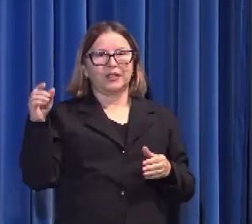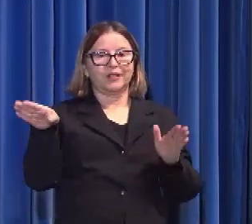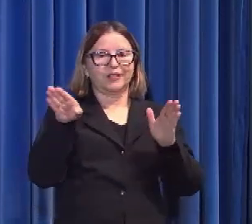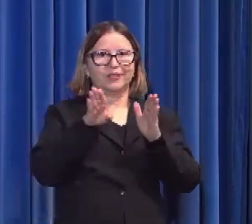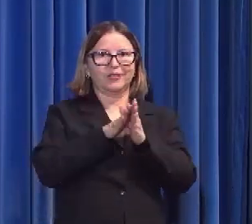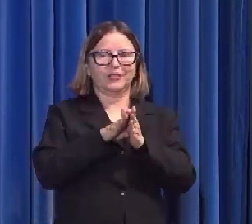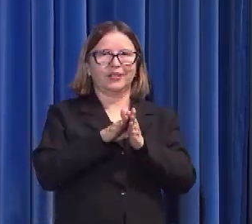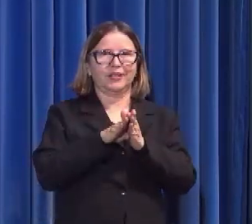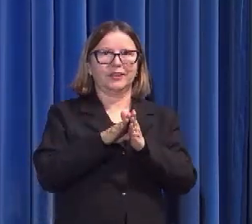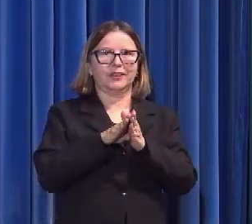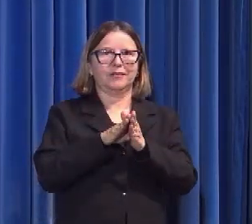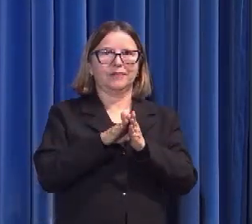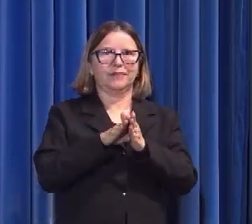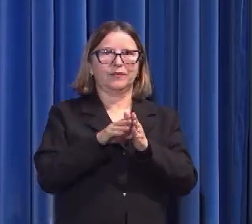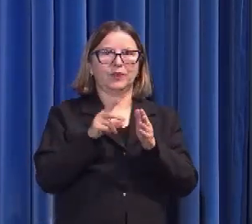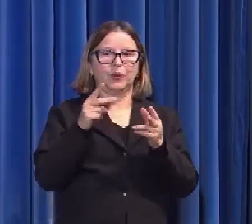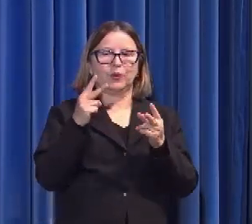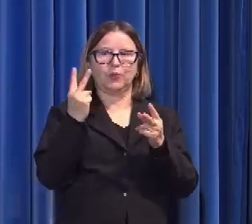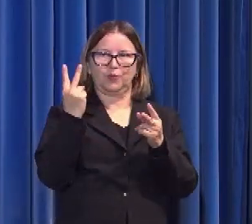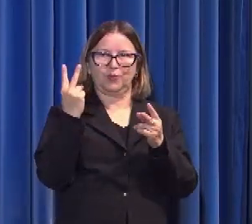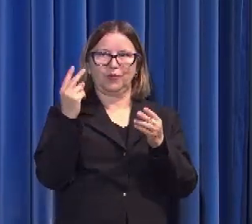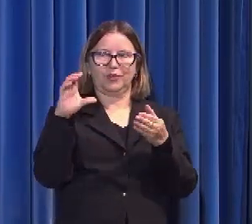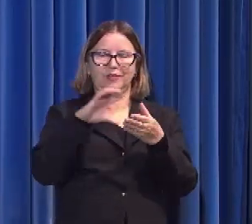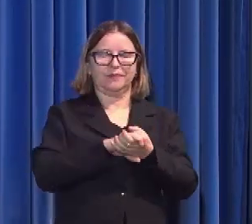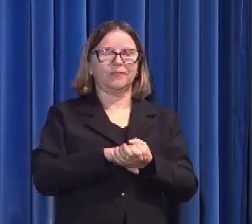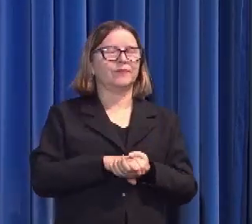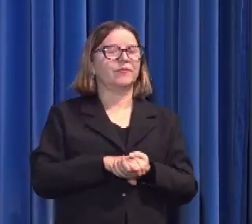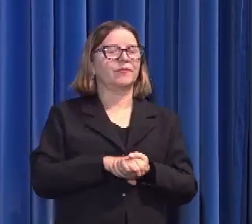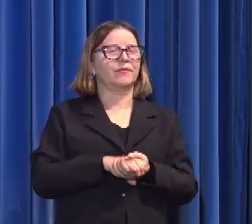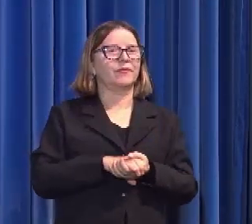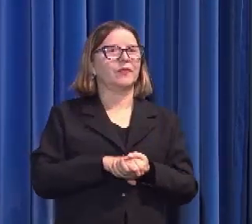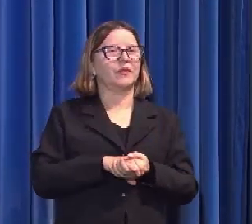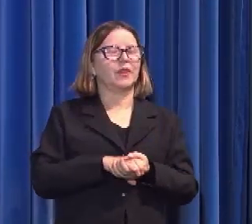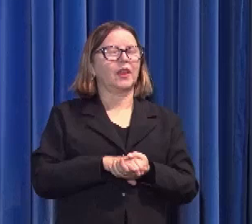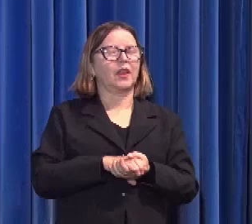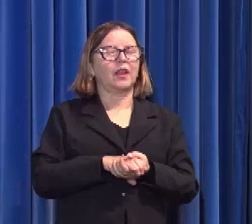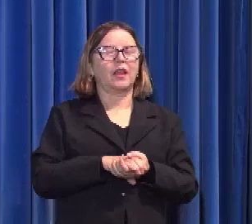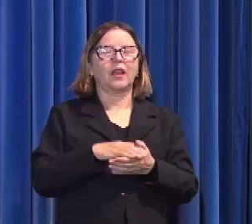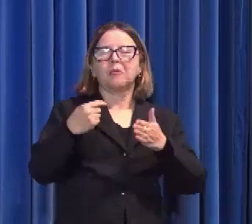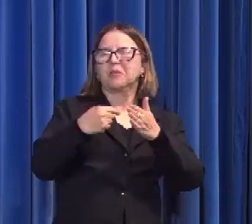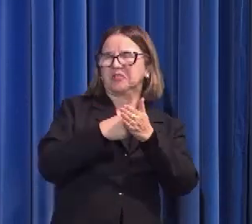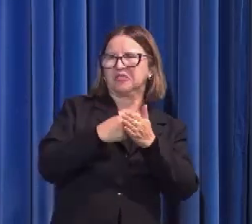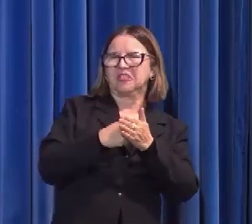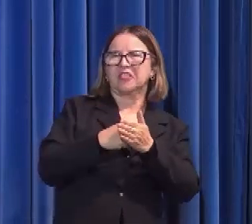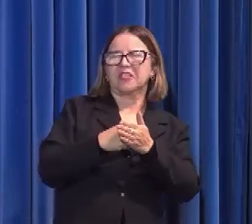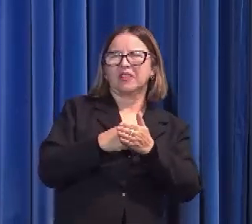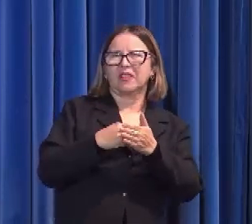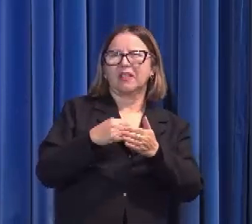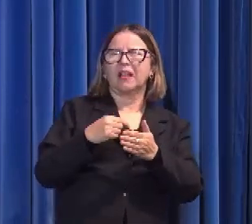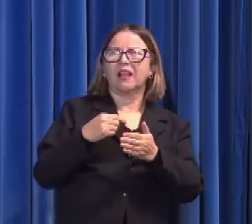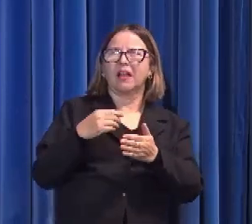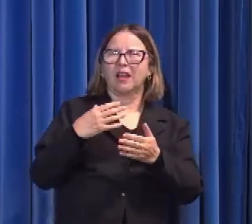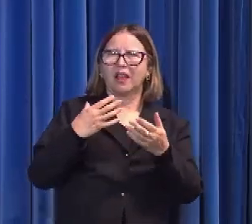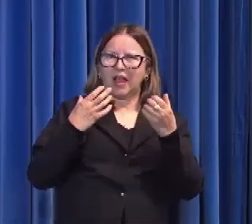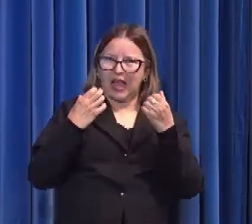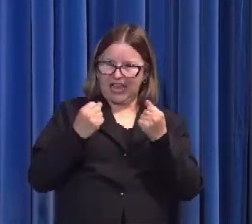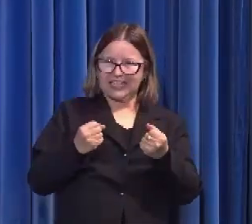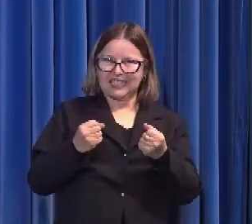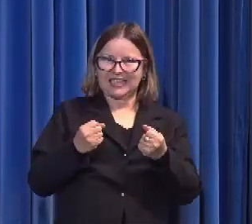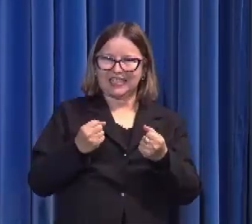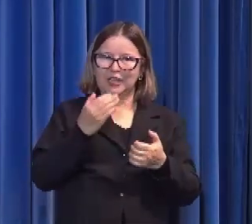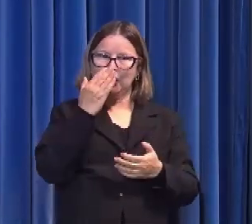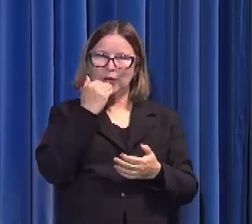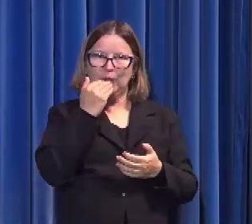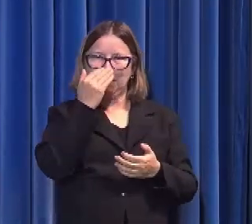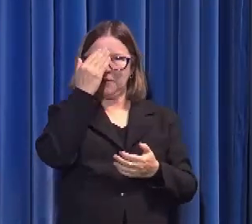em PVC você iria jantar na minha casa hoje o avô